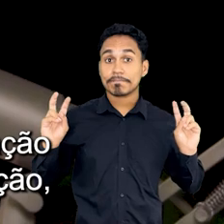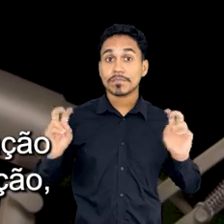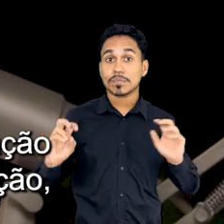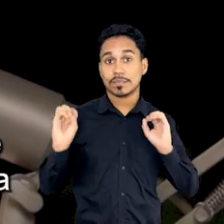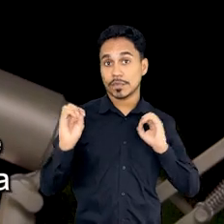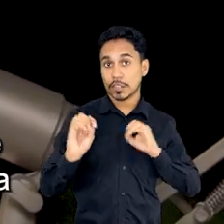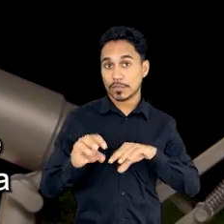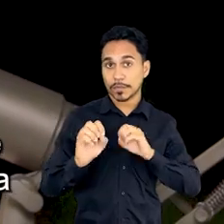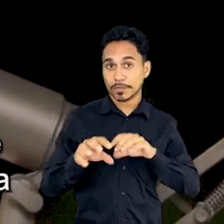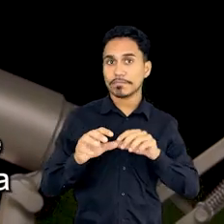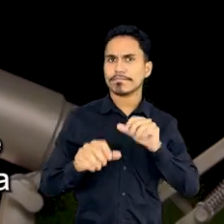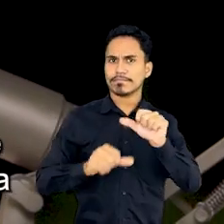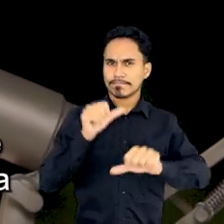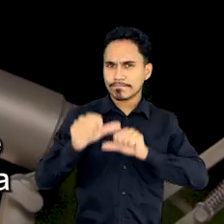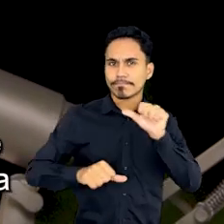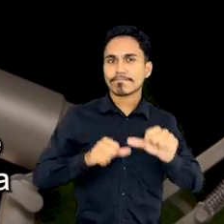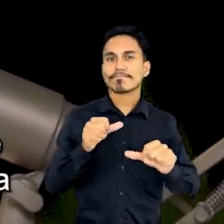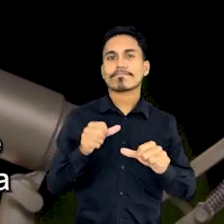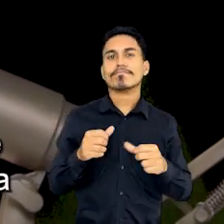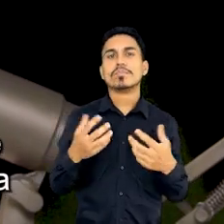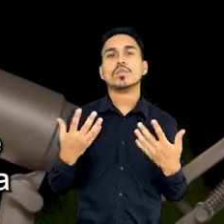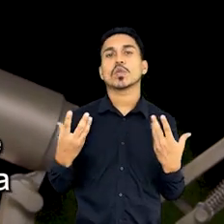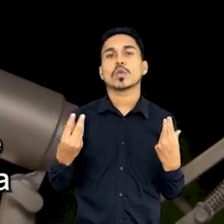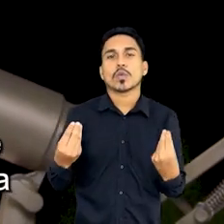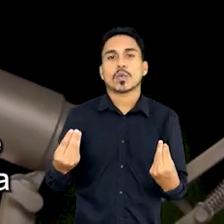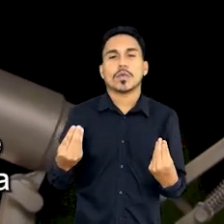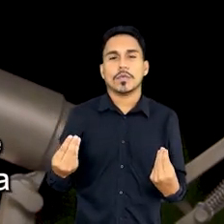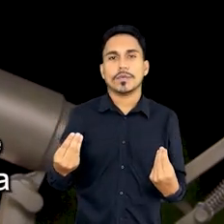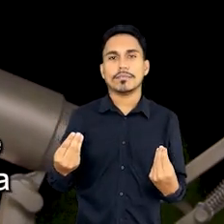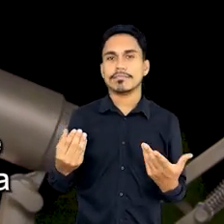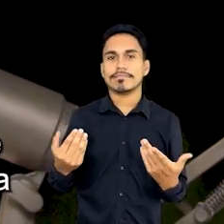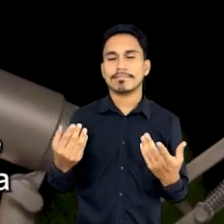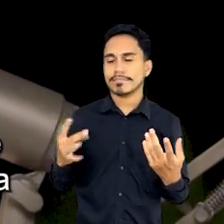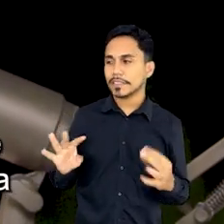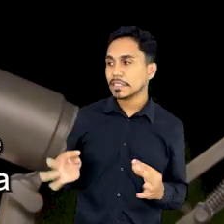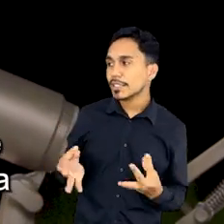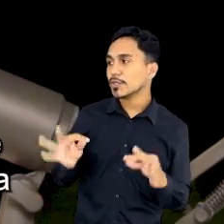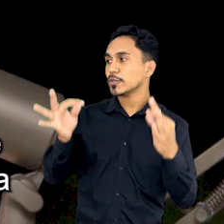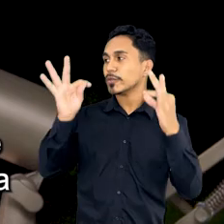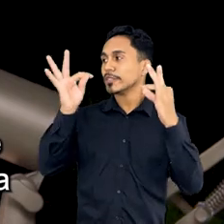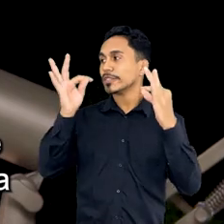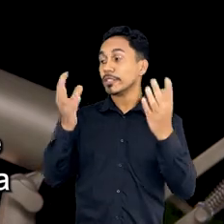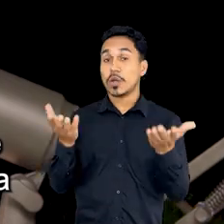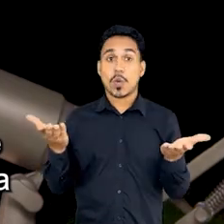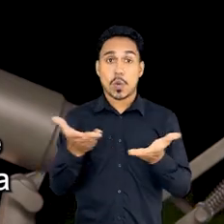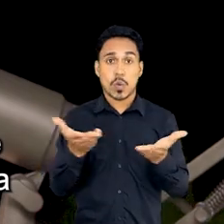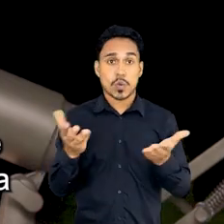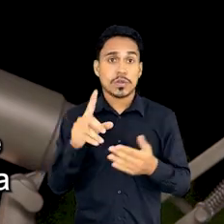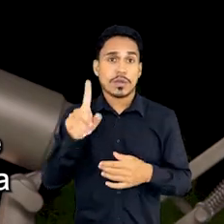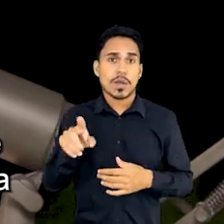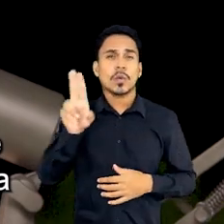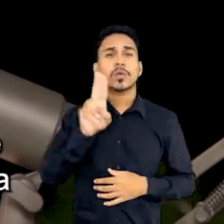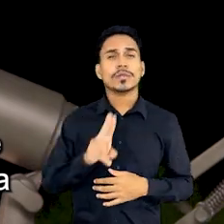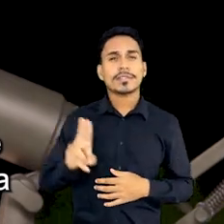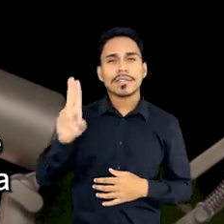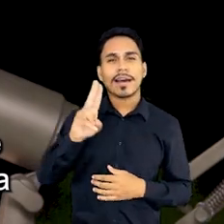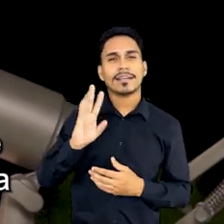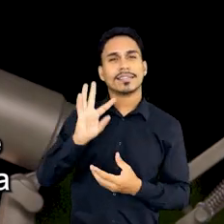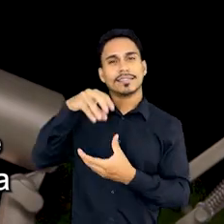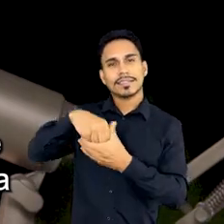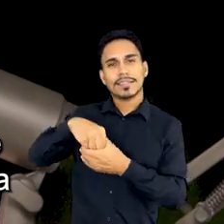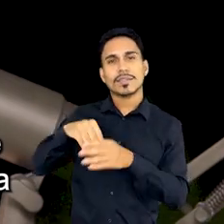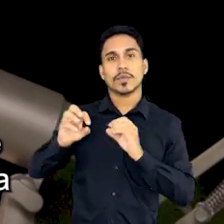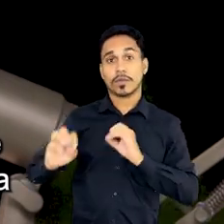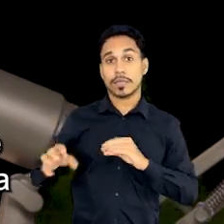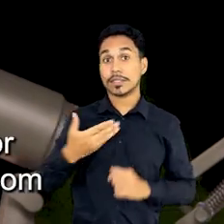transformação Professor eh como eh tornar a tecnologia que hoje é utilizada muito